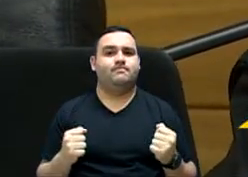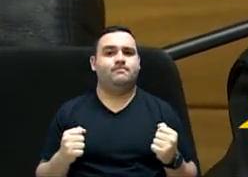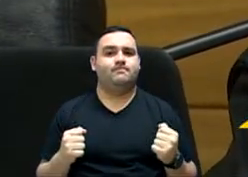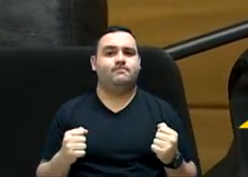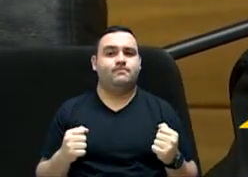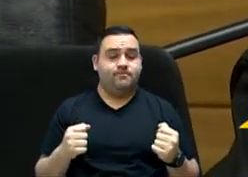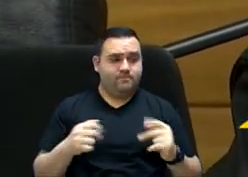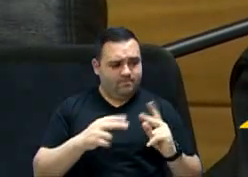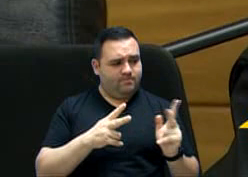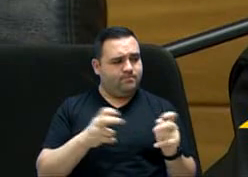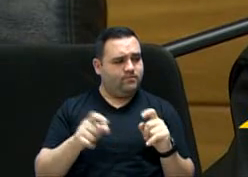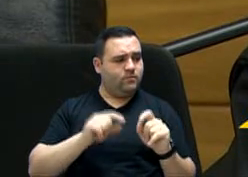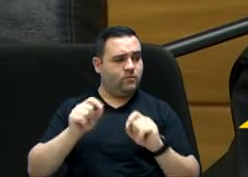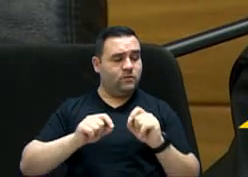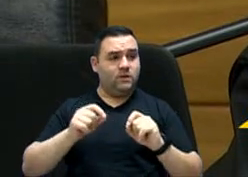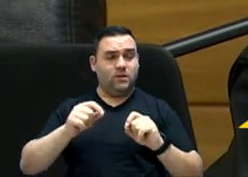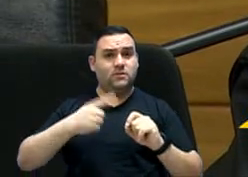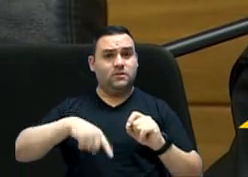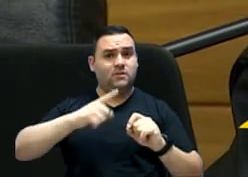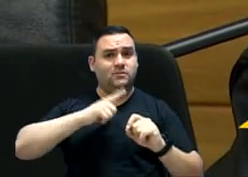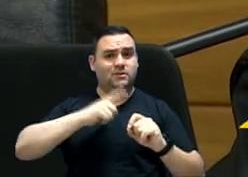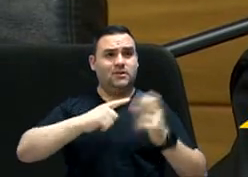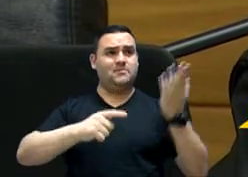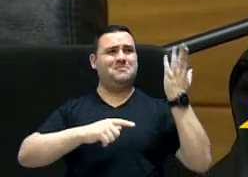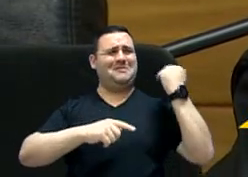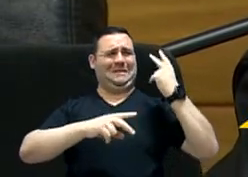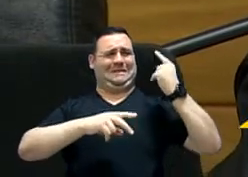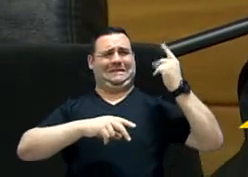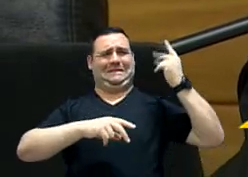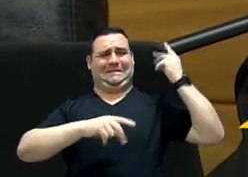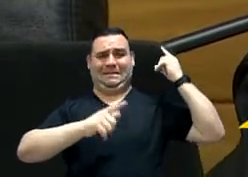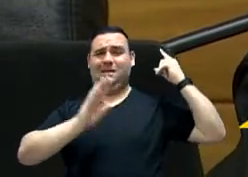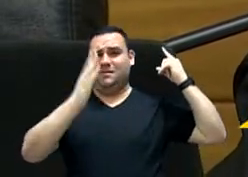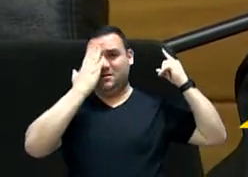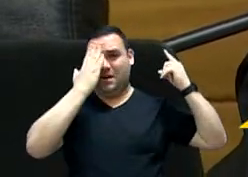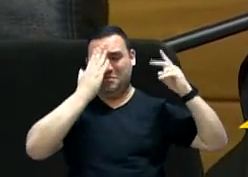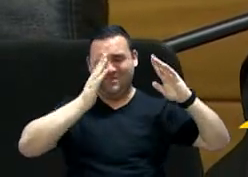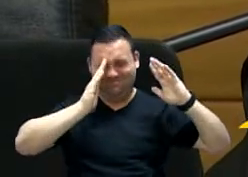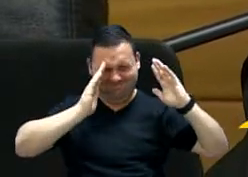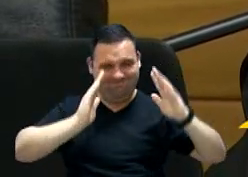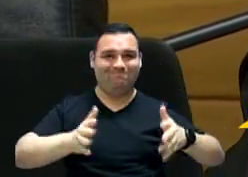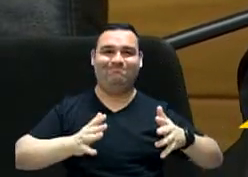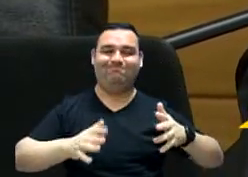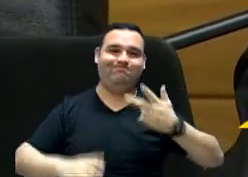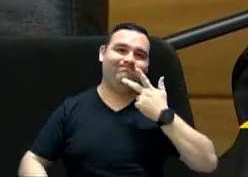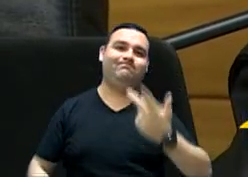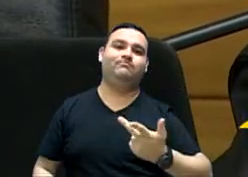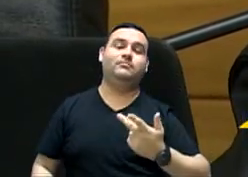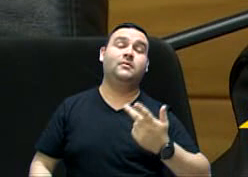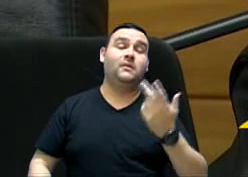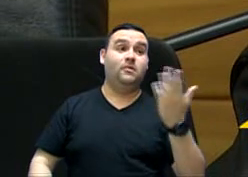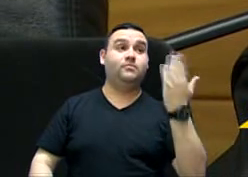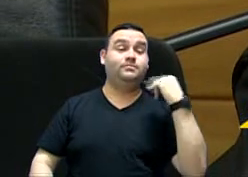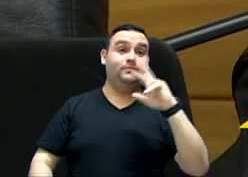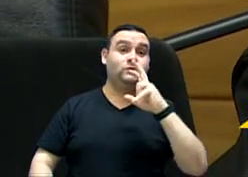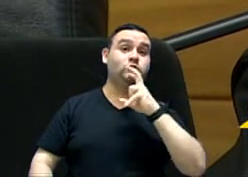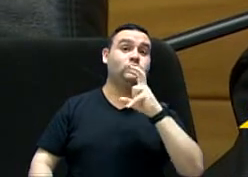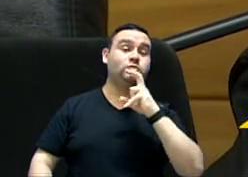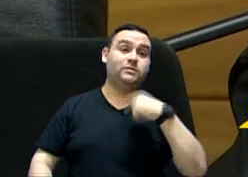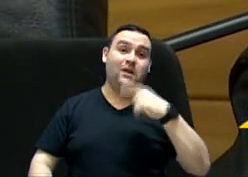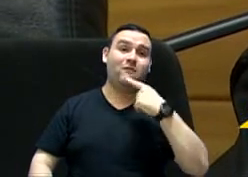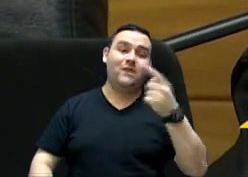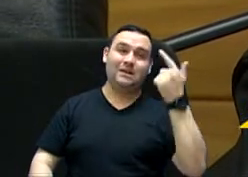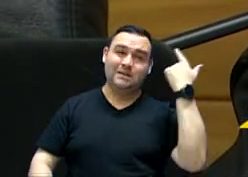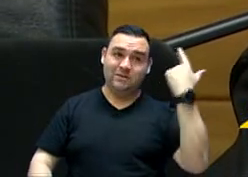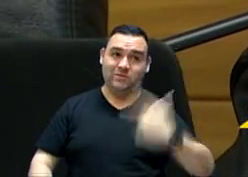o que se vê é aquilo que nós já preconizávamos há muito tempo. Há muito tempo. Quando Sorocaba, eu vou